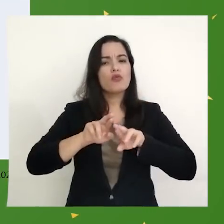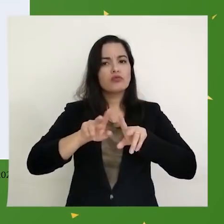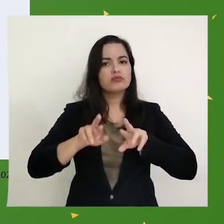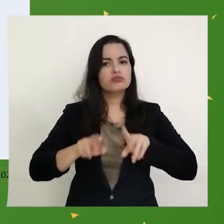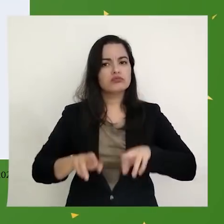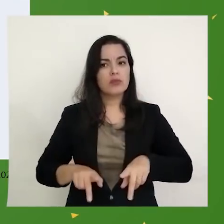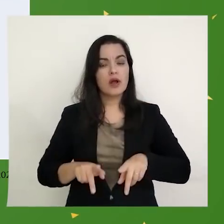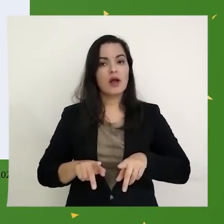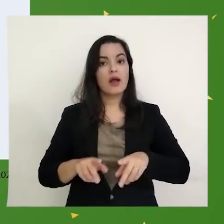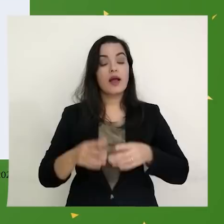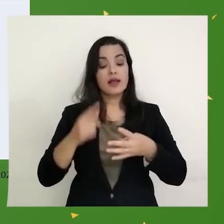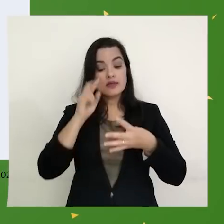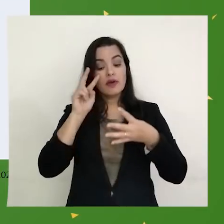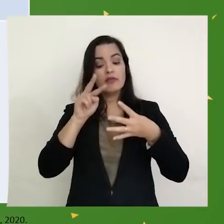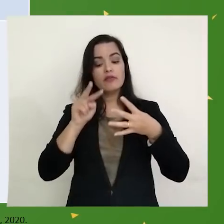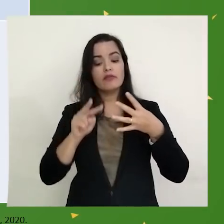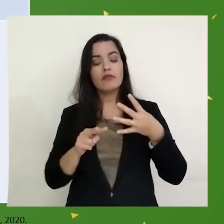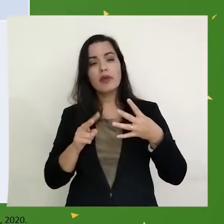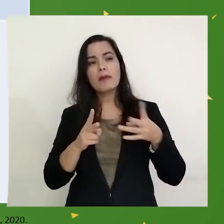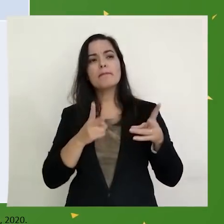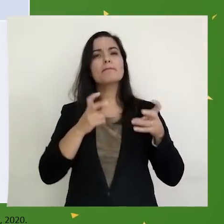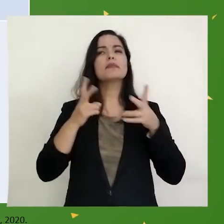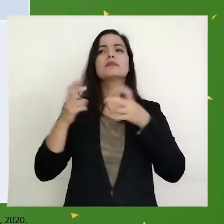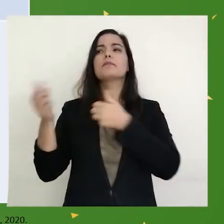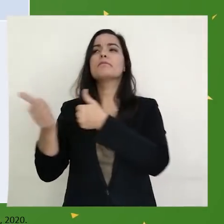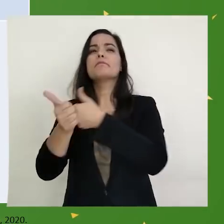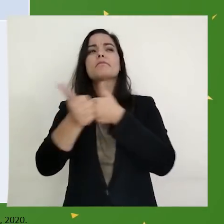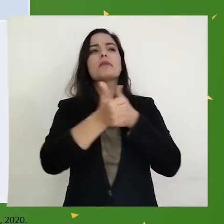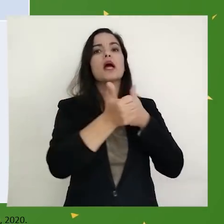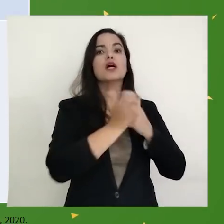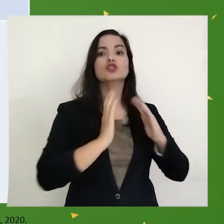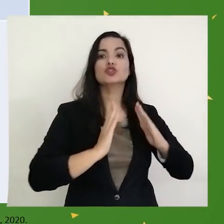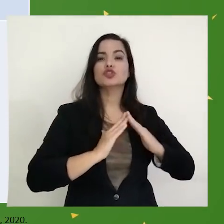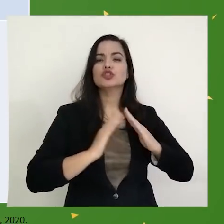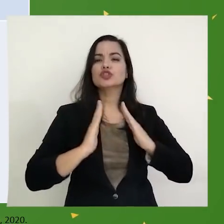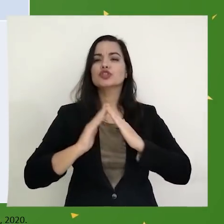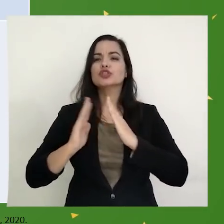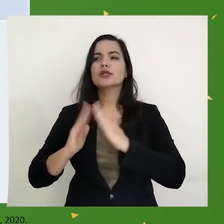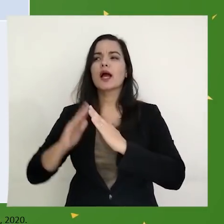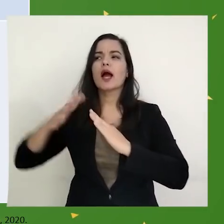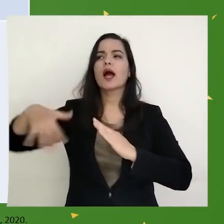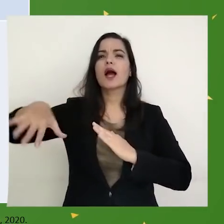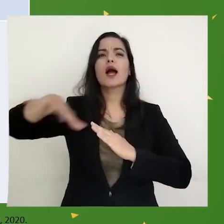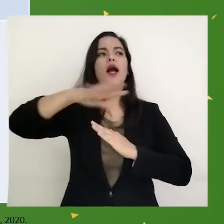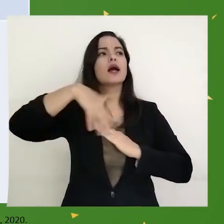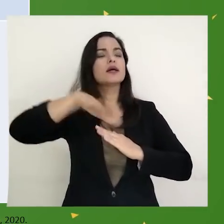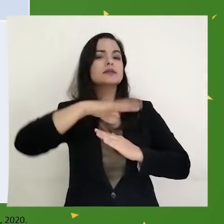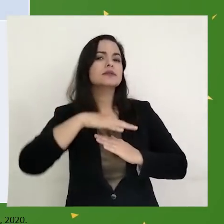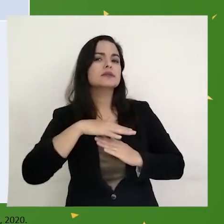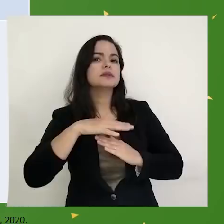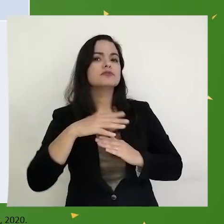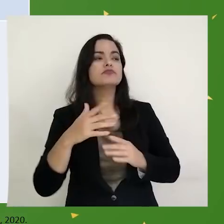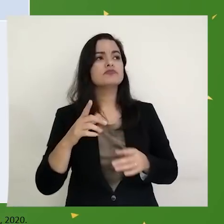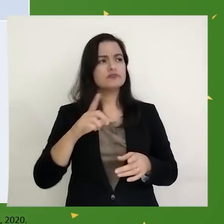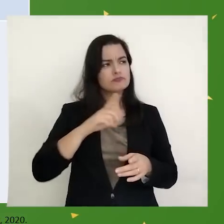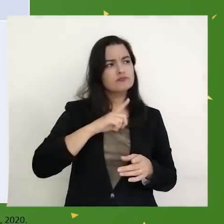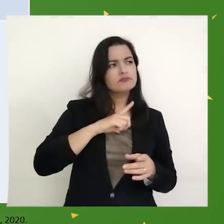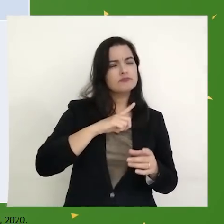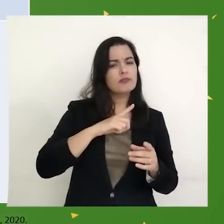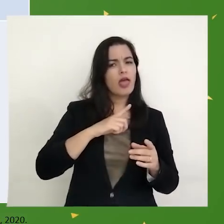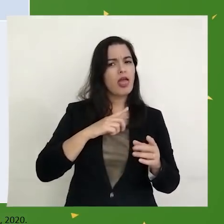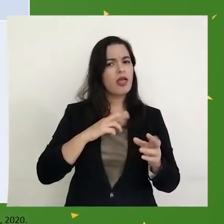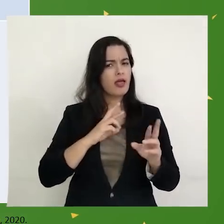seu local de vivência e tentar perceber o que nós temos à nossa volta que possa